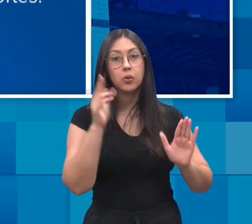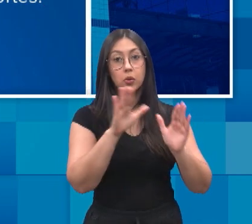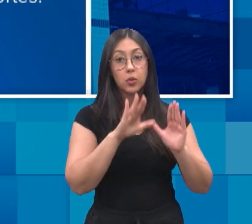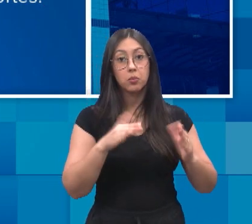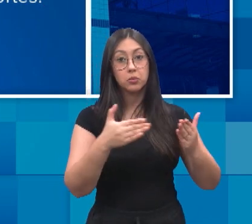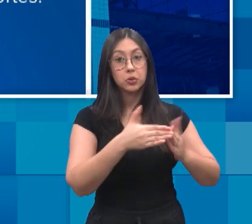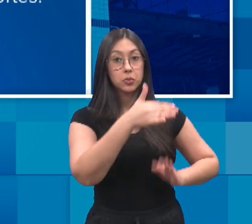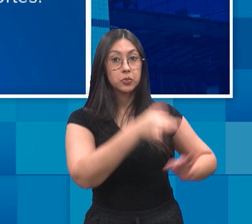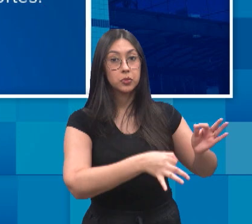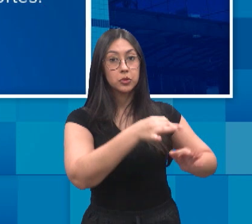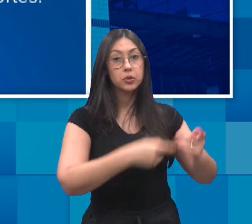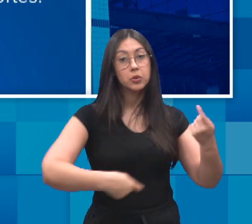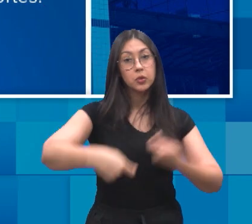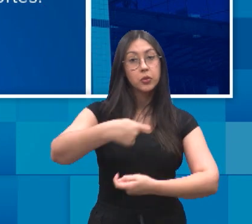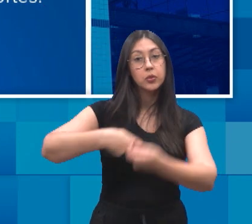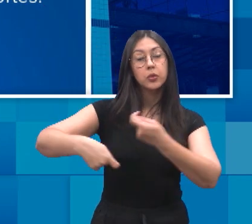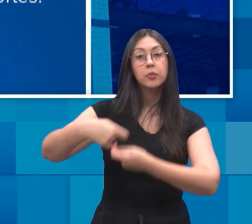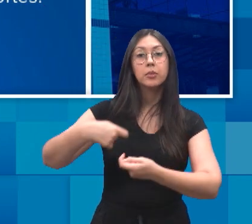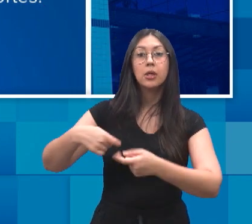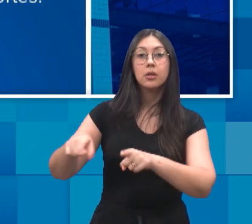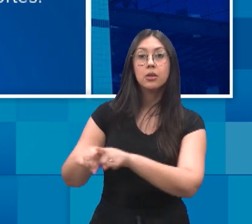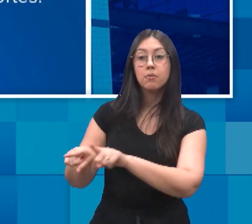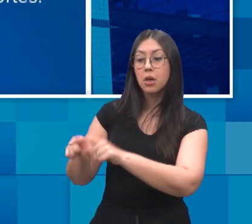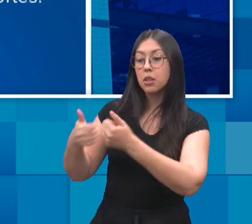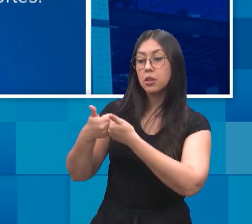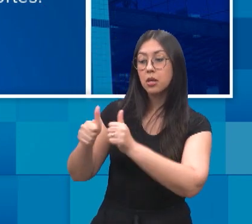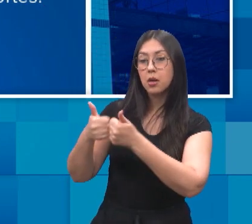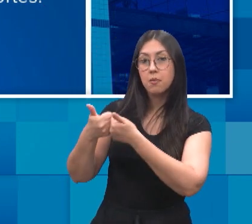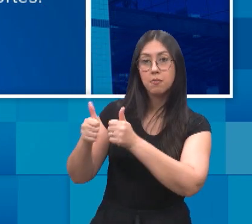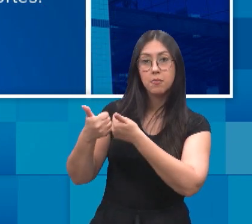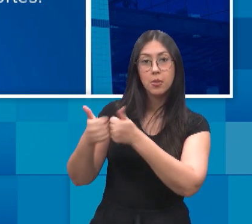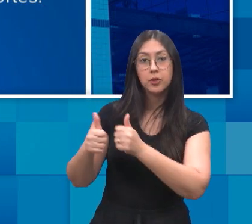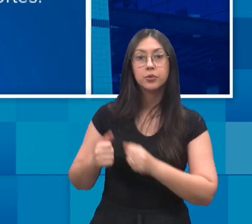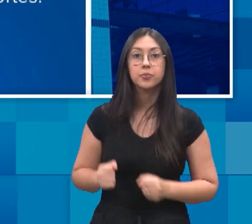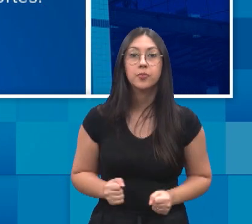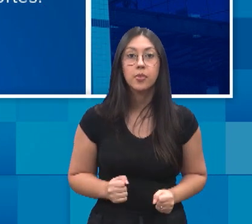Comissões Justiça, Economia e Transporte. Processo número